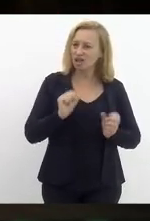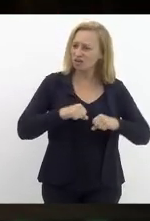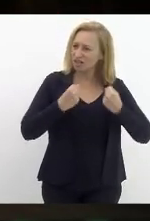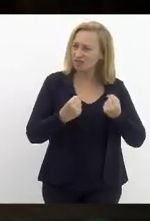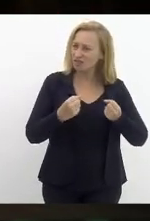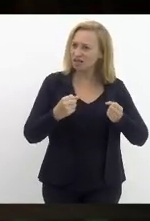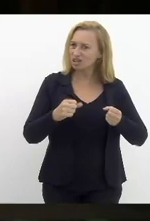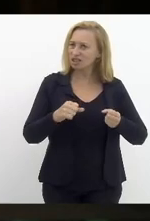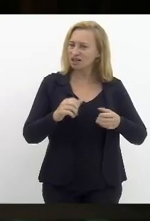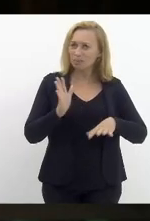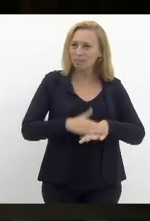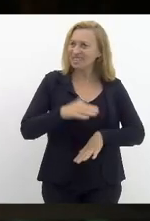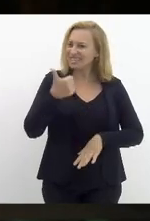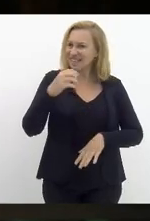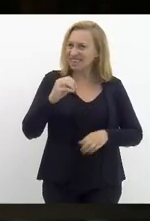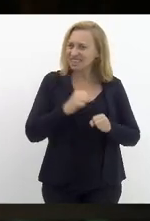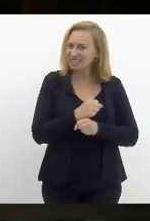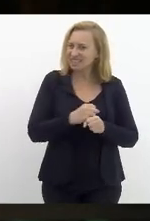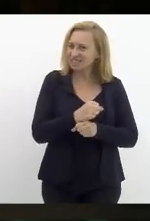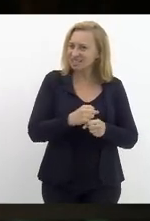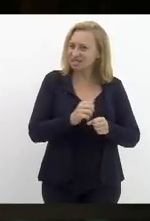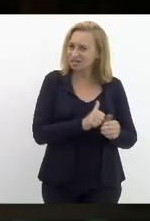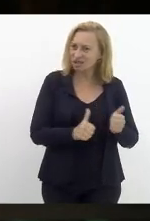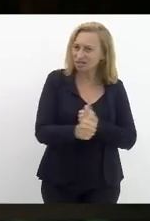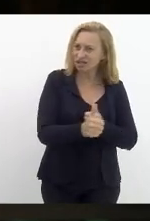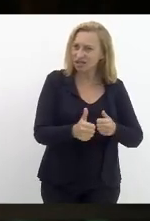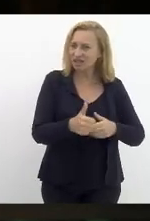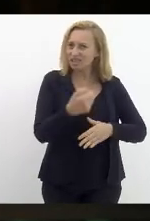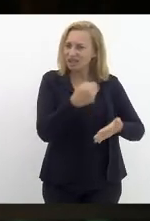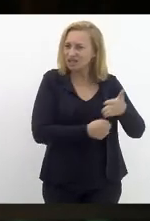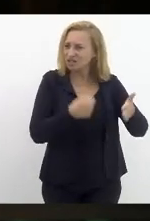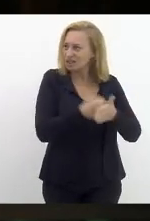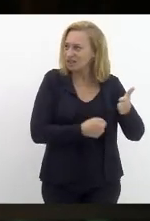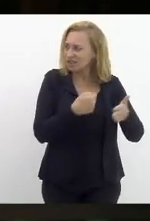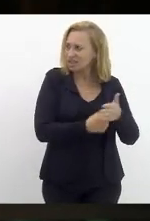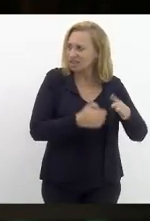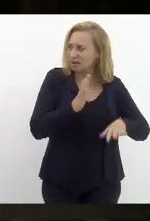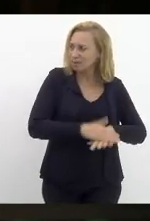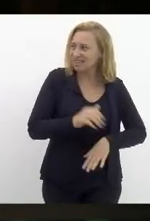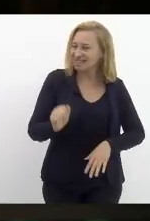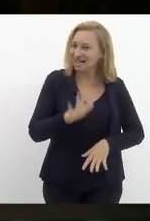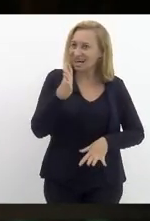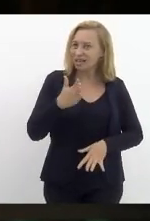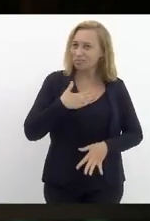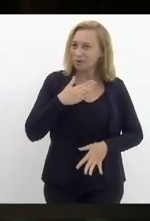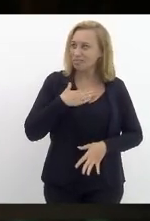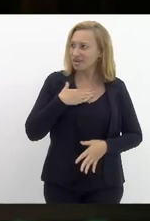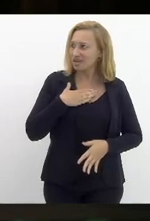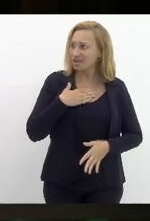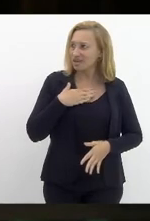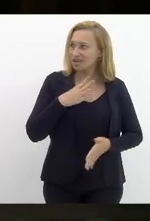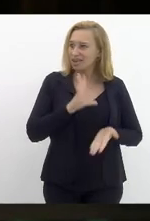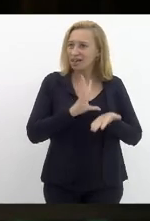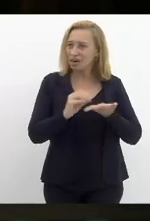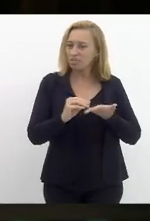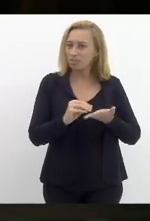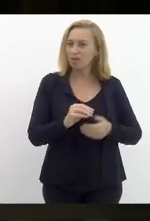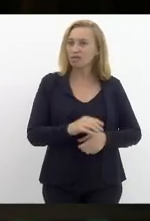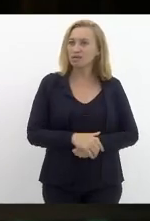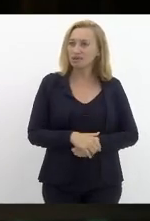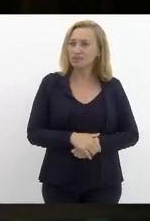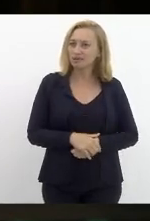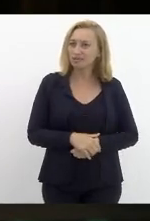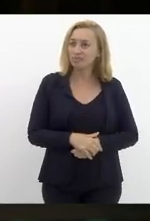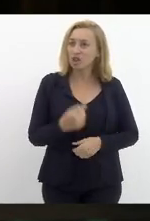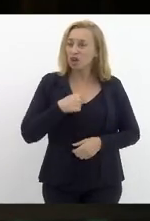ao longo desses mais de 10 anos que eu estou à frente dessa luta, a mais cara para mim é a pauta dos concursandos, porque eu